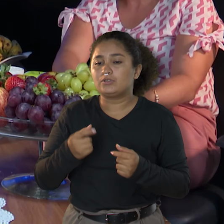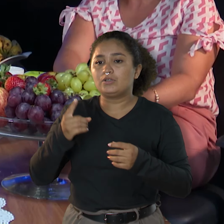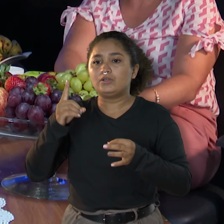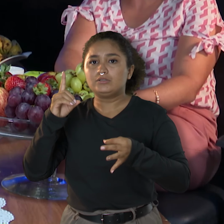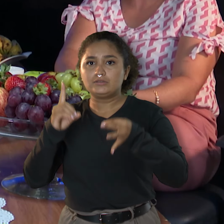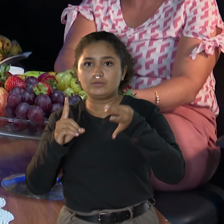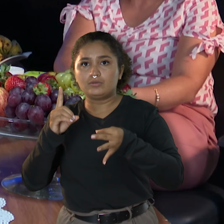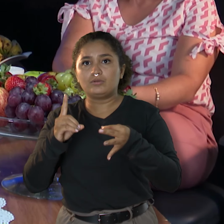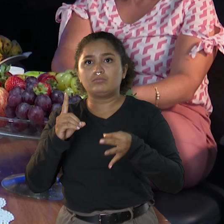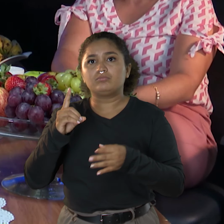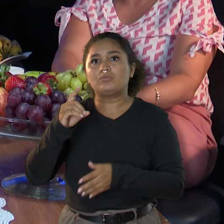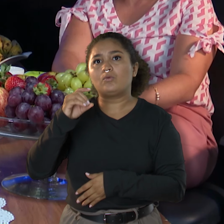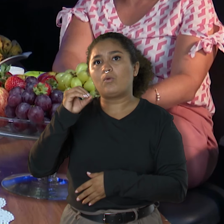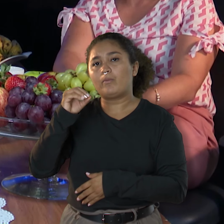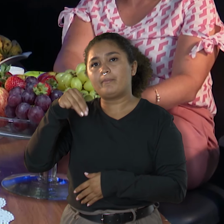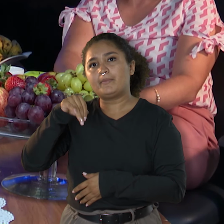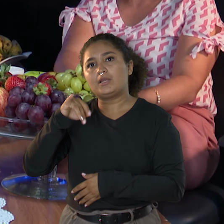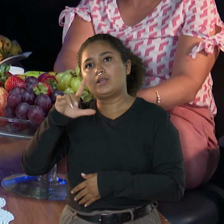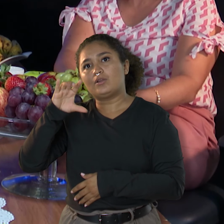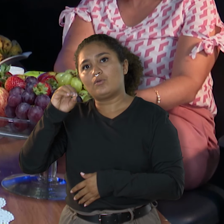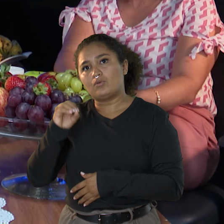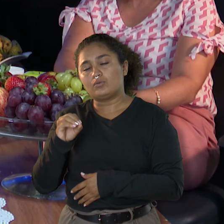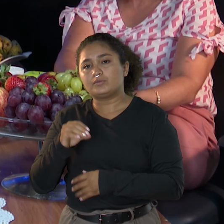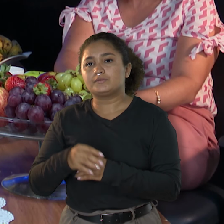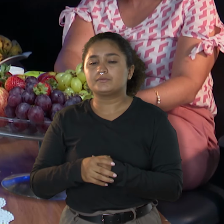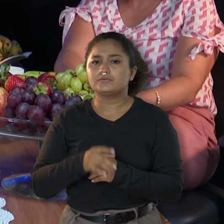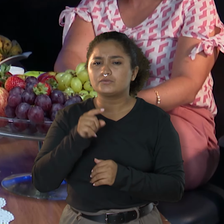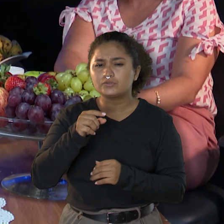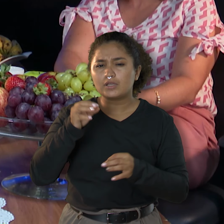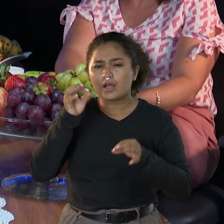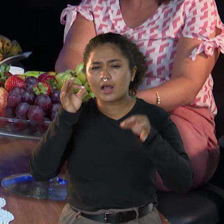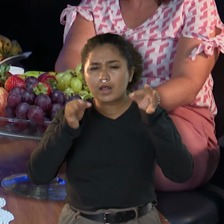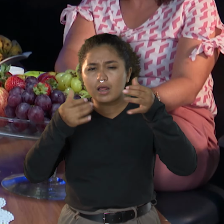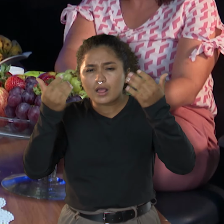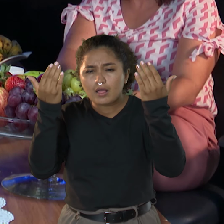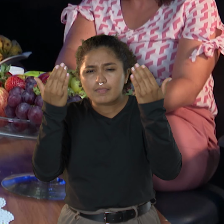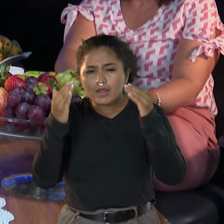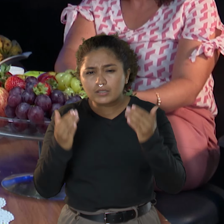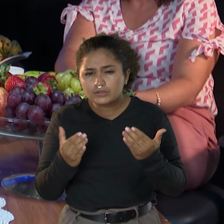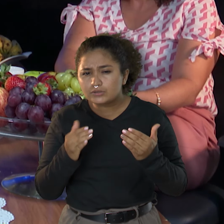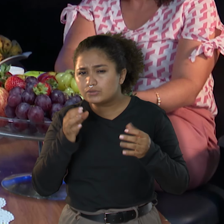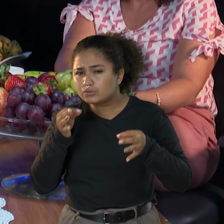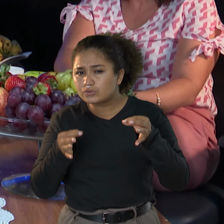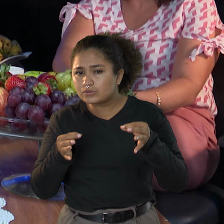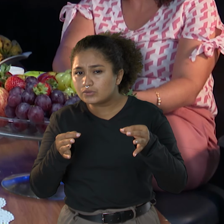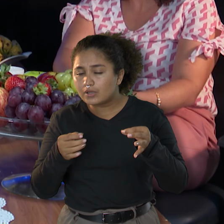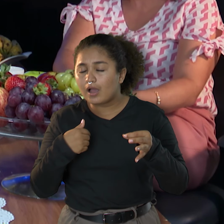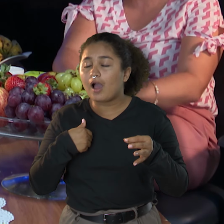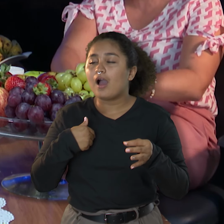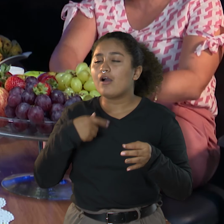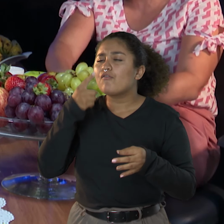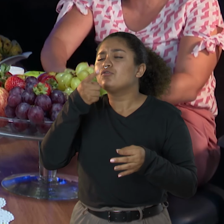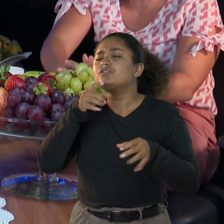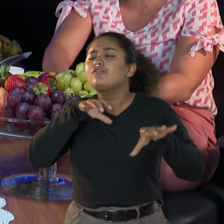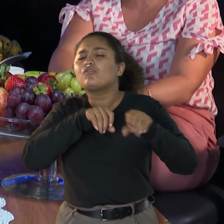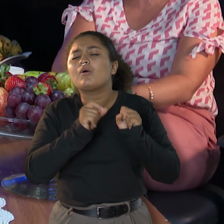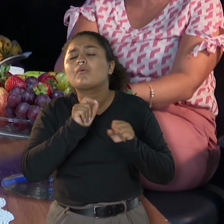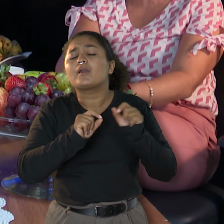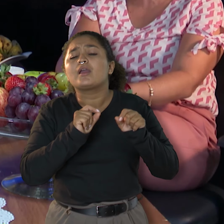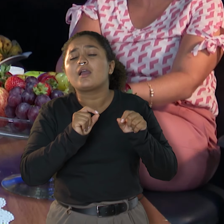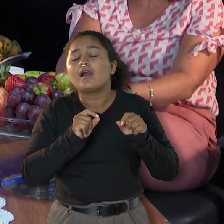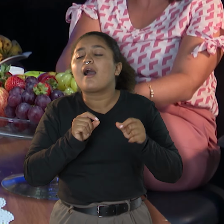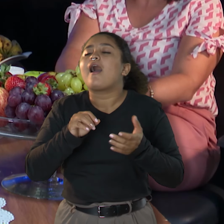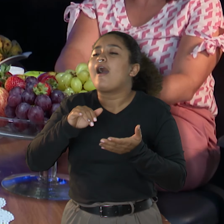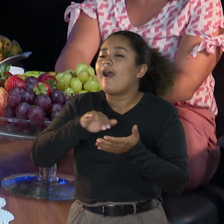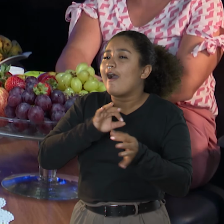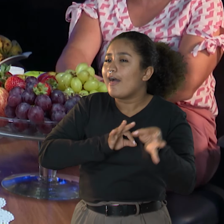né? Ô, Tainá, você é analista judiciária. Qual é a sua formação? Eu sou administradora. Olha, eu percebi Eu sou que tinha gestora. alguma